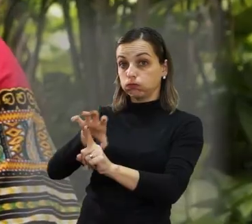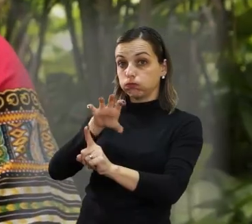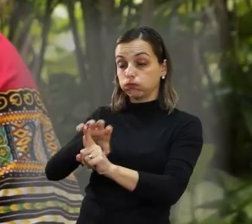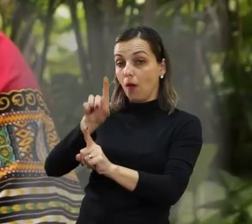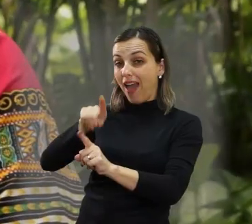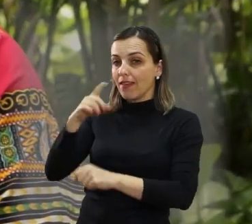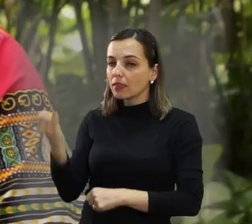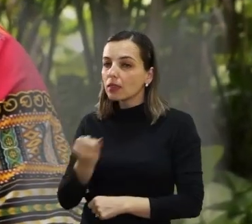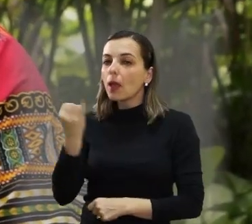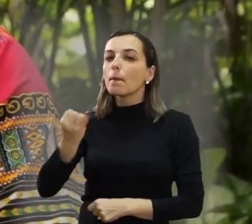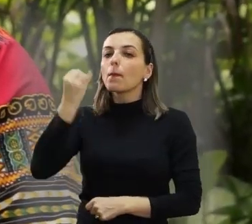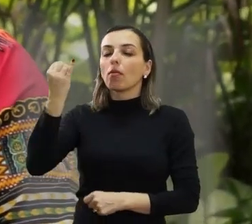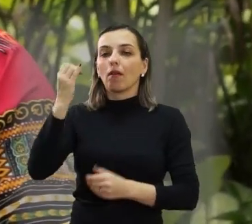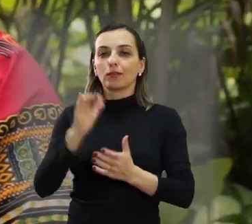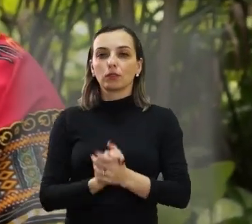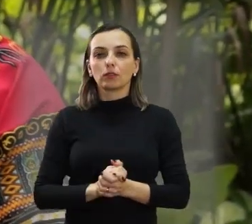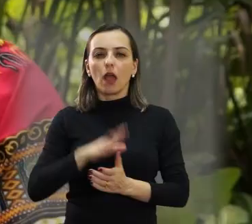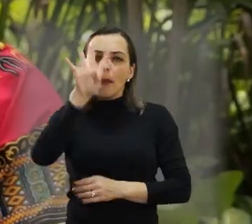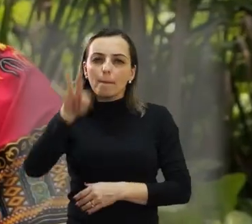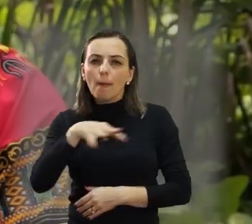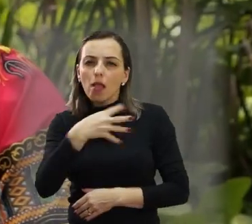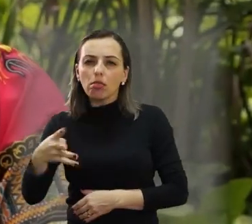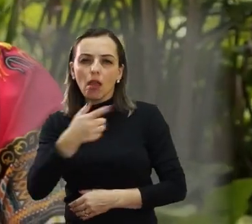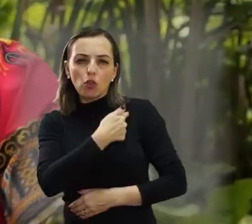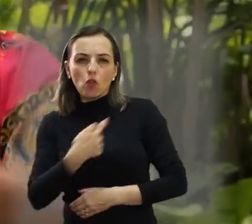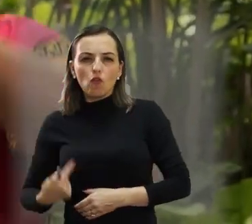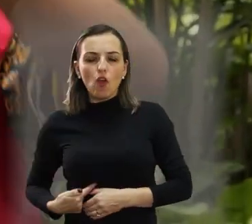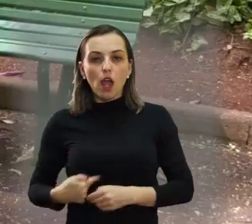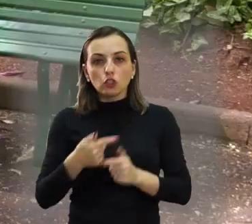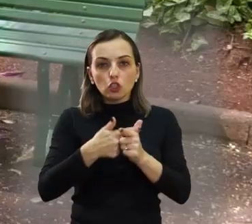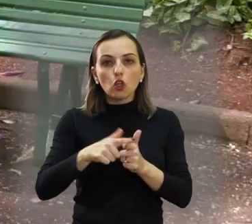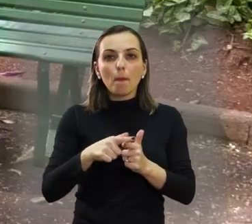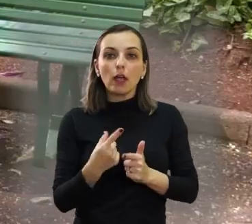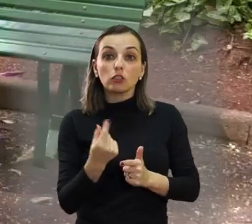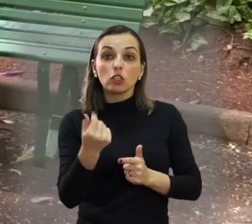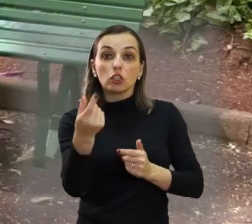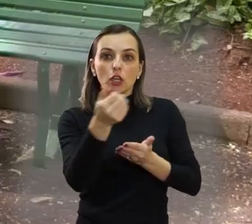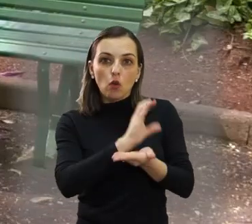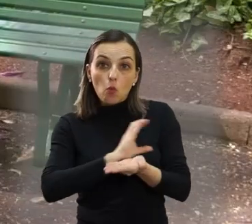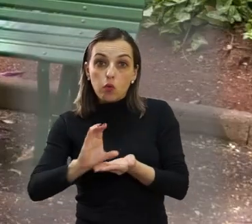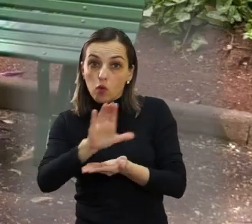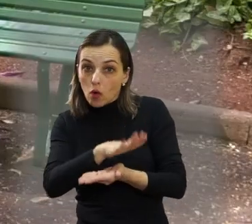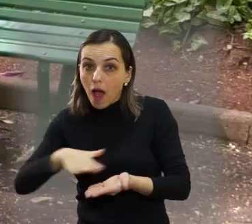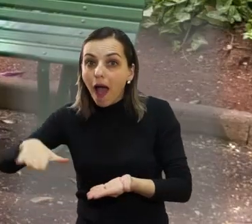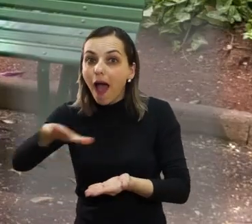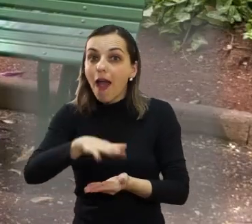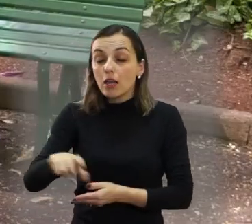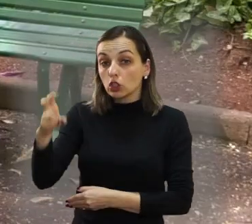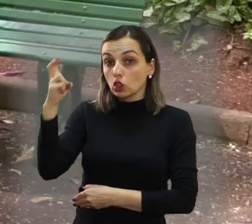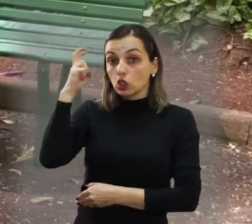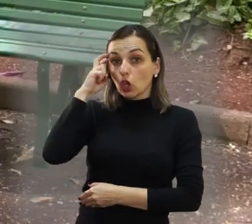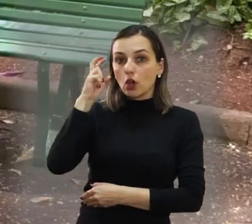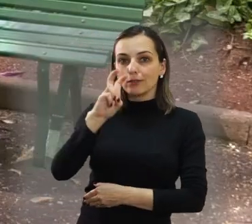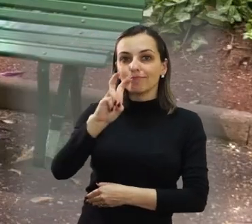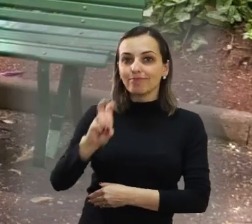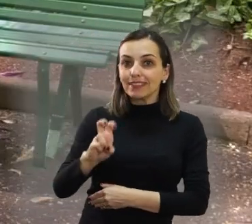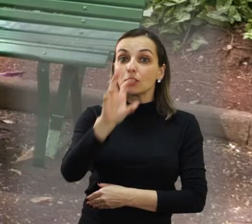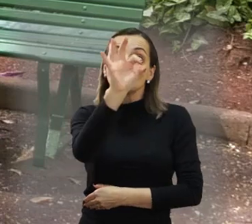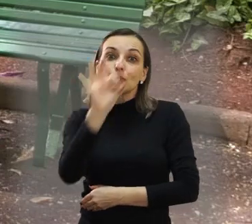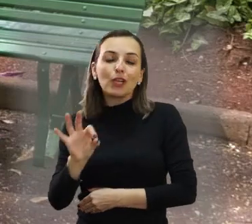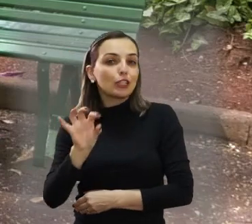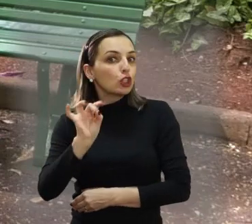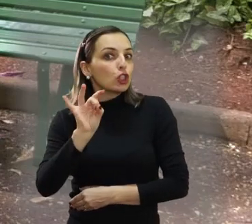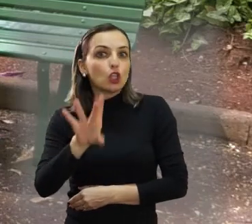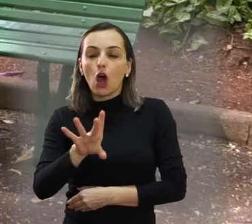cidadão, né? Se a gente pegar a planilha para olhar como é distribuído a renda, né, do governo para